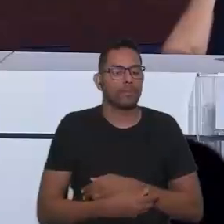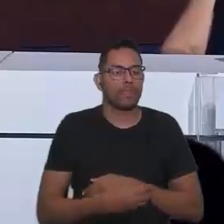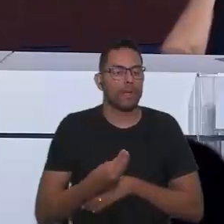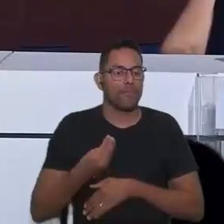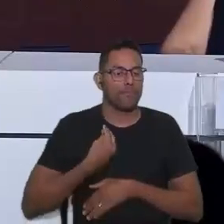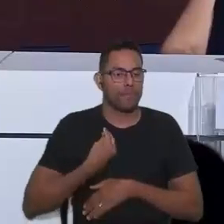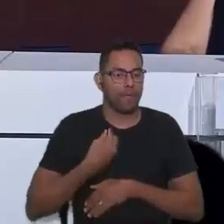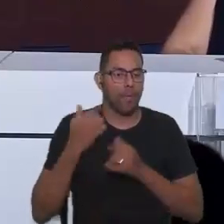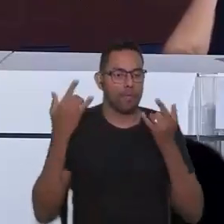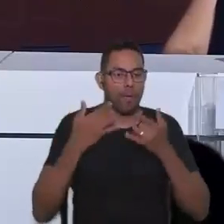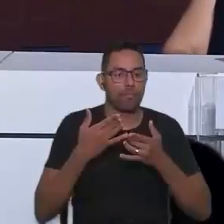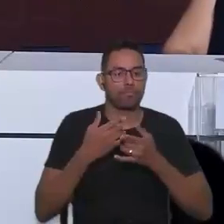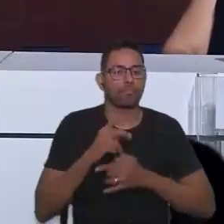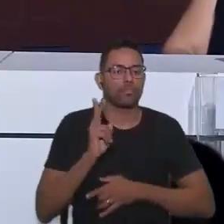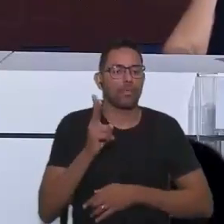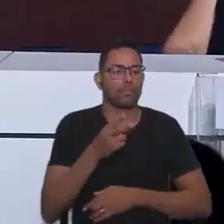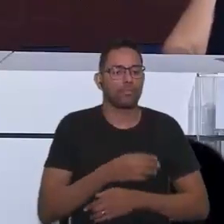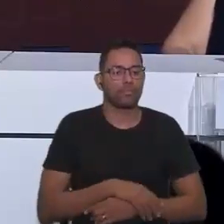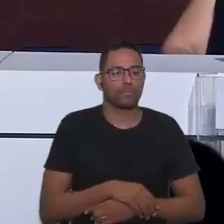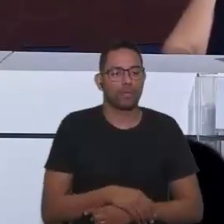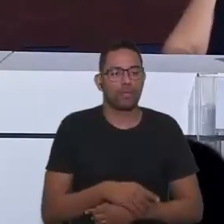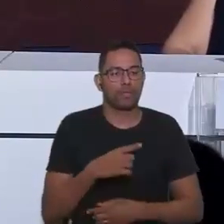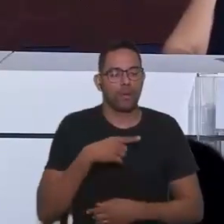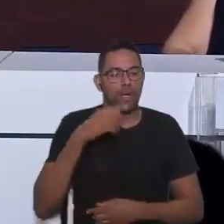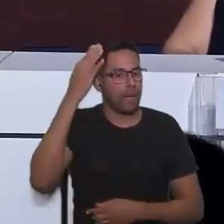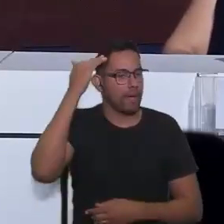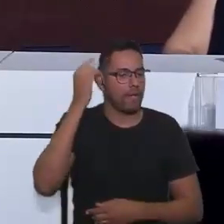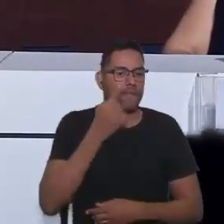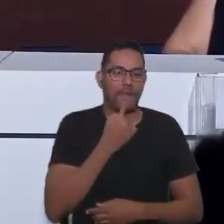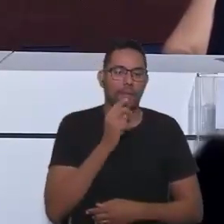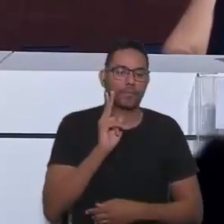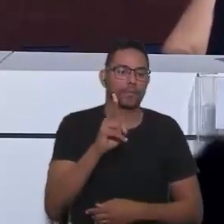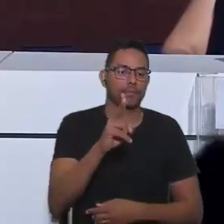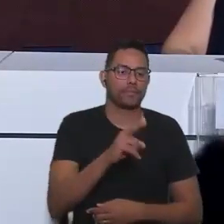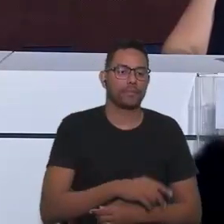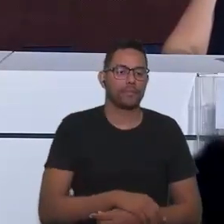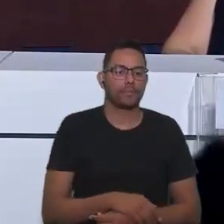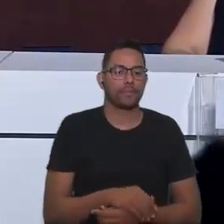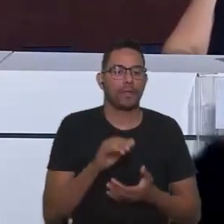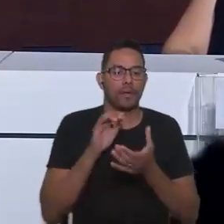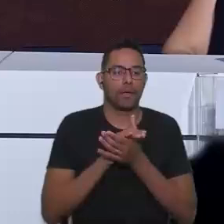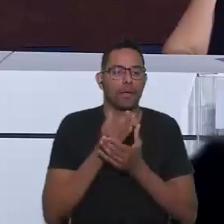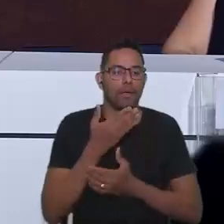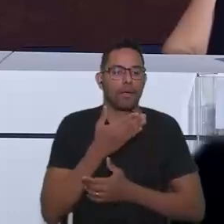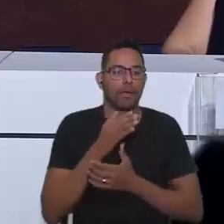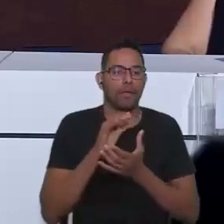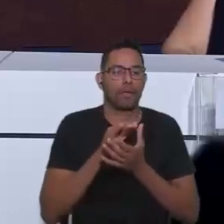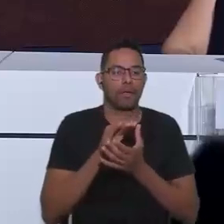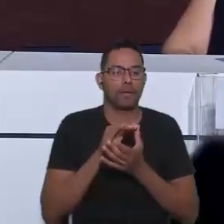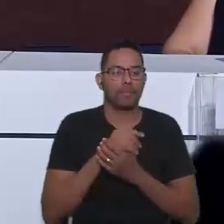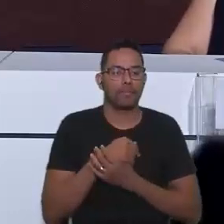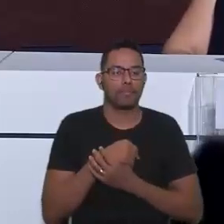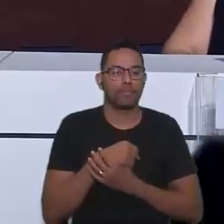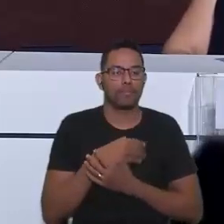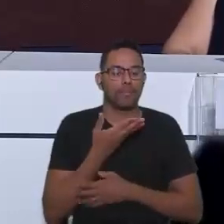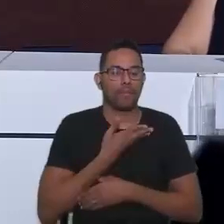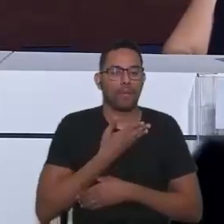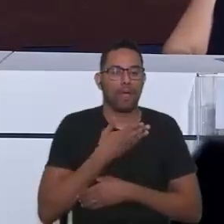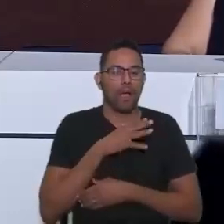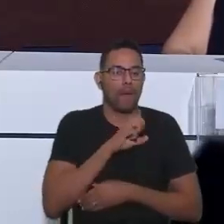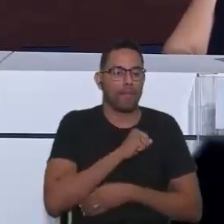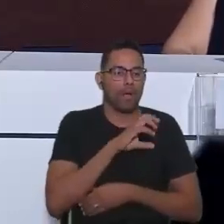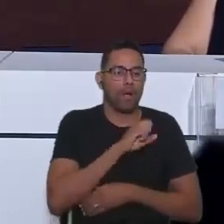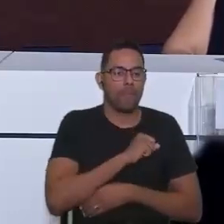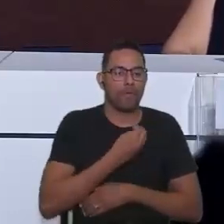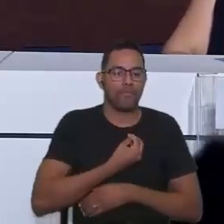foi punk e tinha o cabelo vermelho. E era a minha companheira e a mulher que eu mais amei em